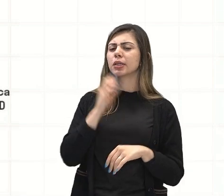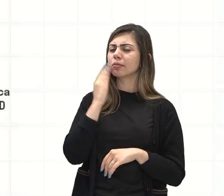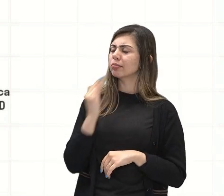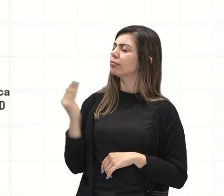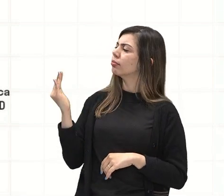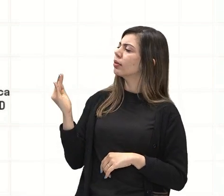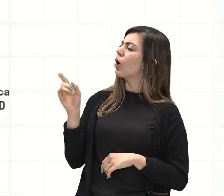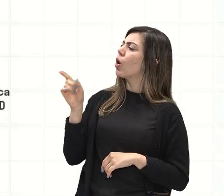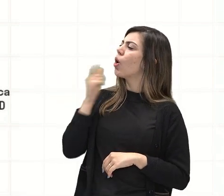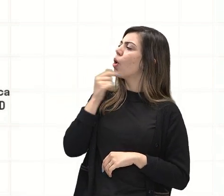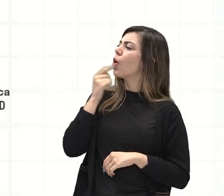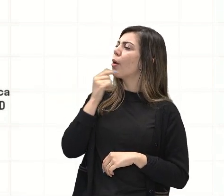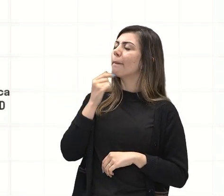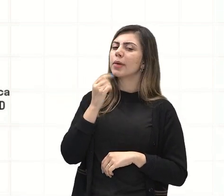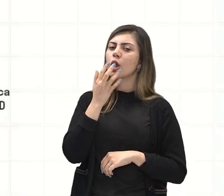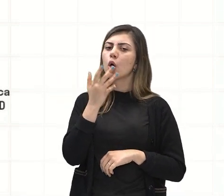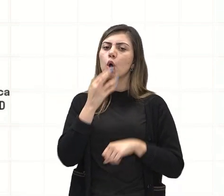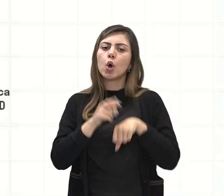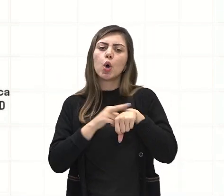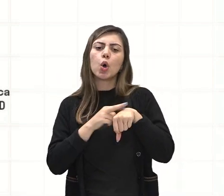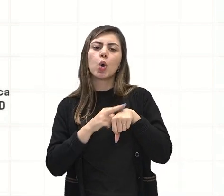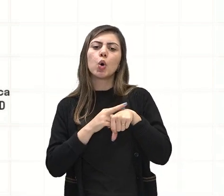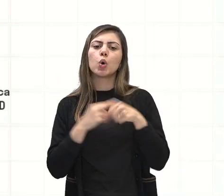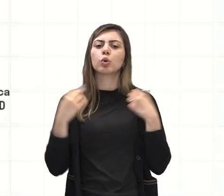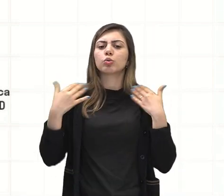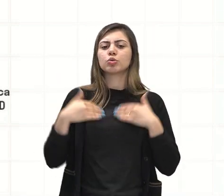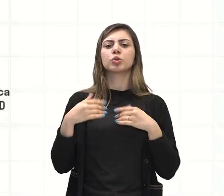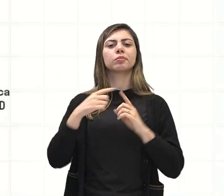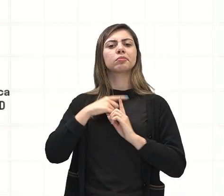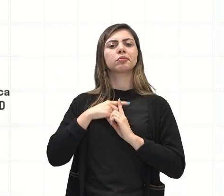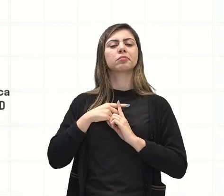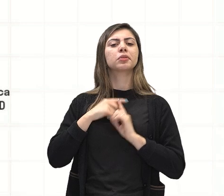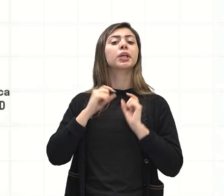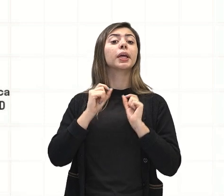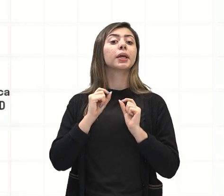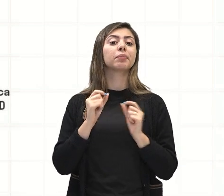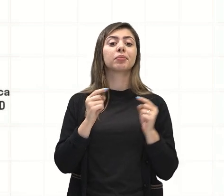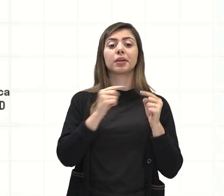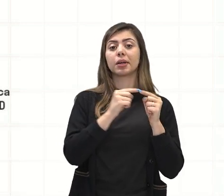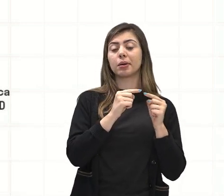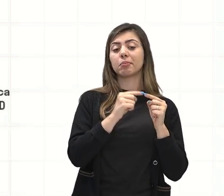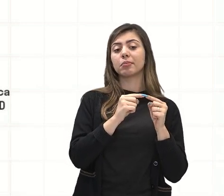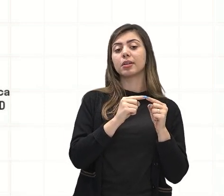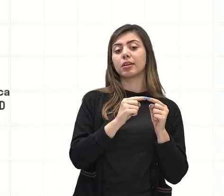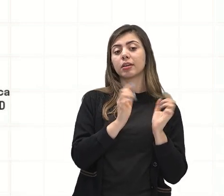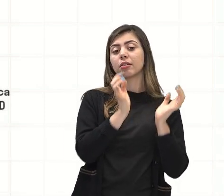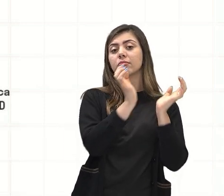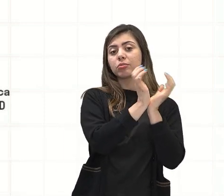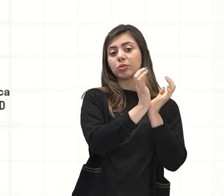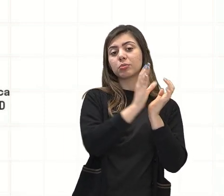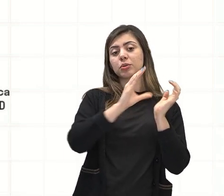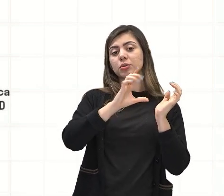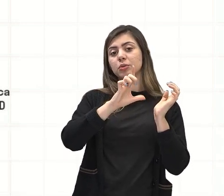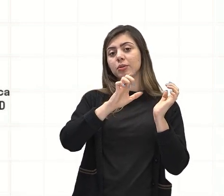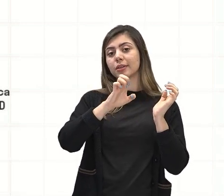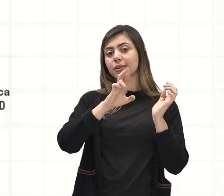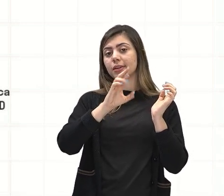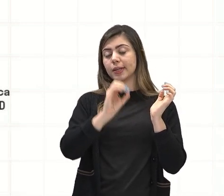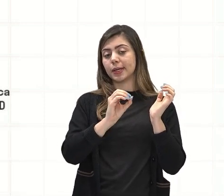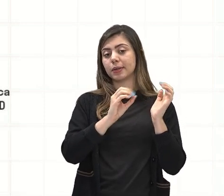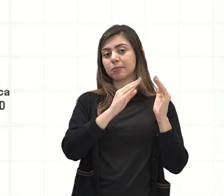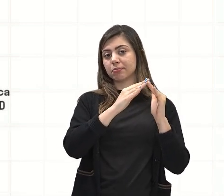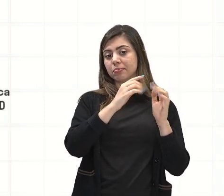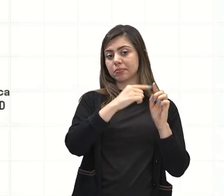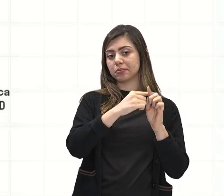com essa cruz no pescoço, nós temos quem? O clero representado. E